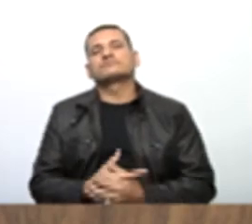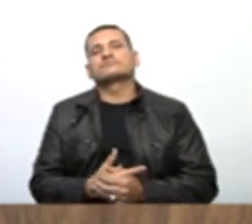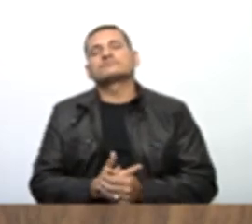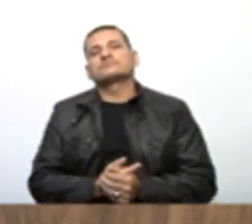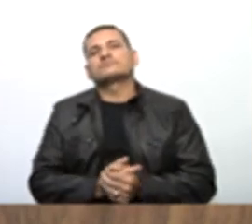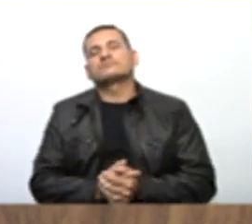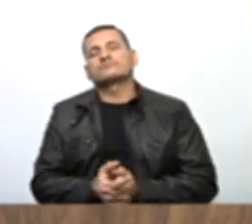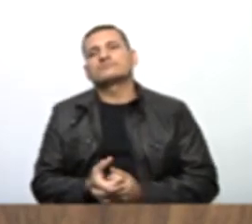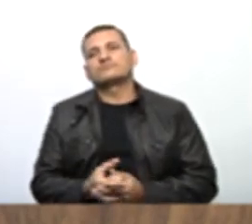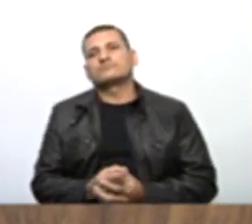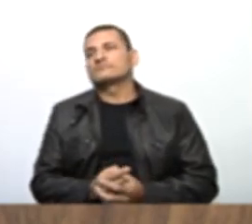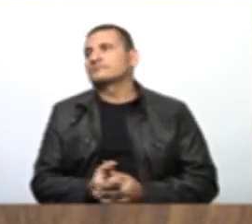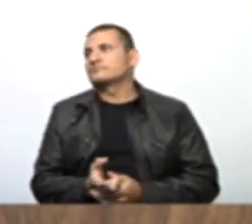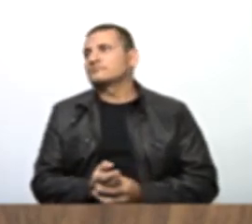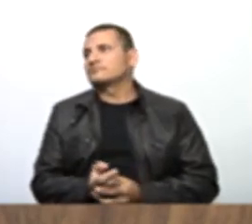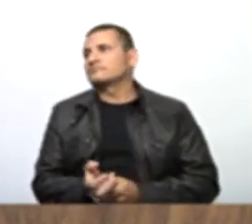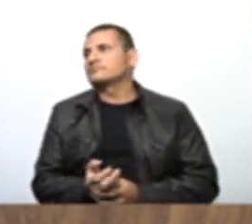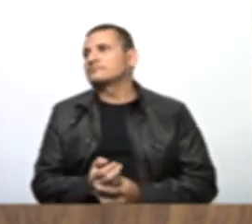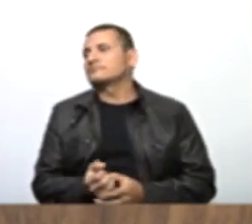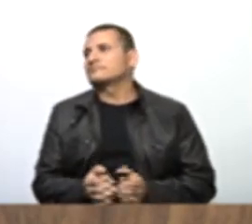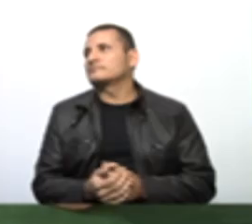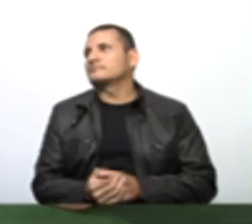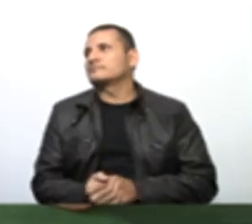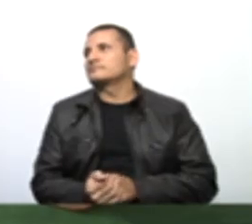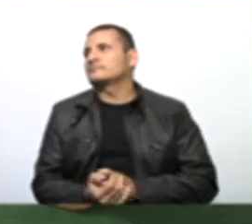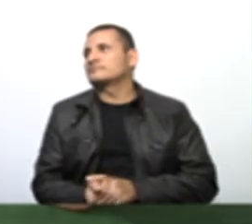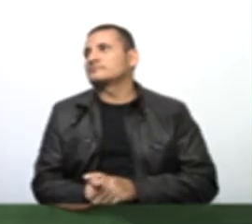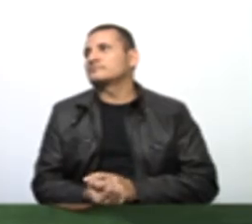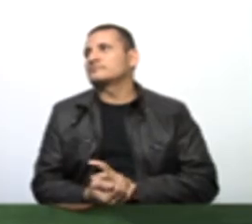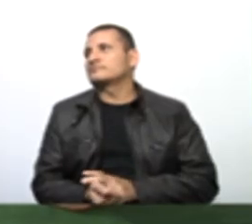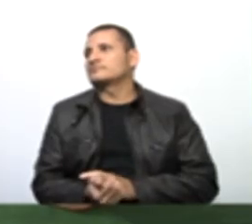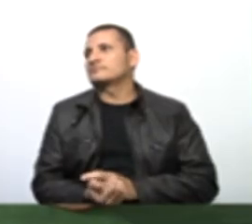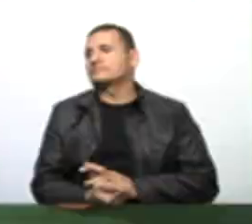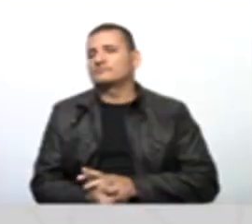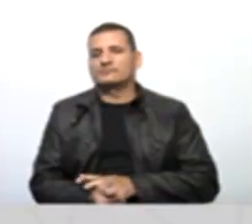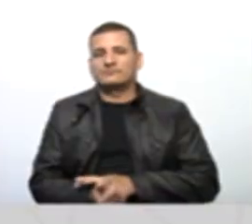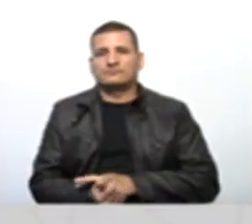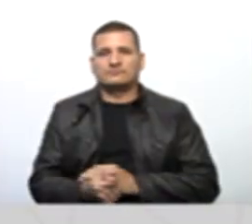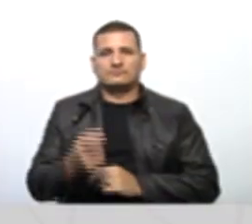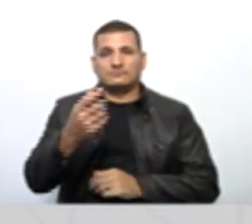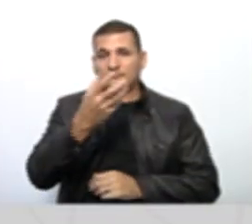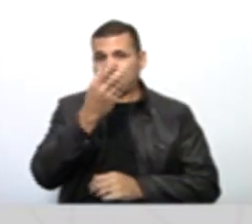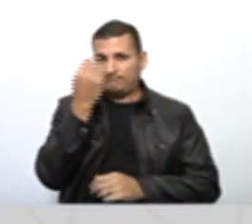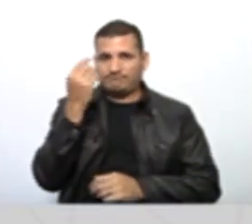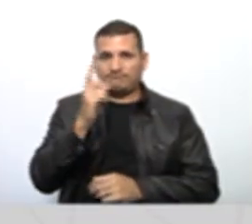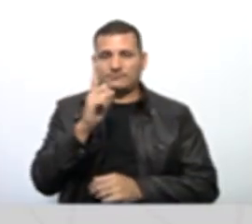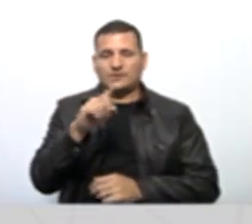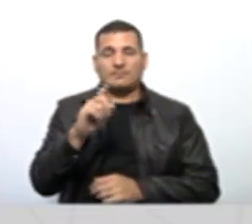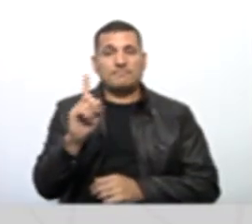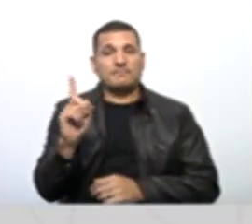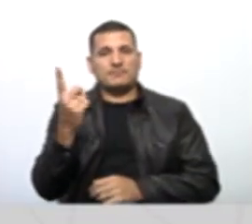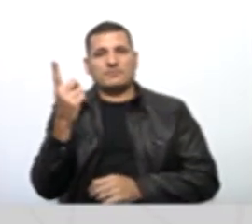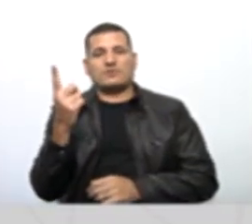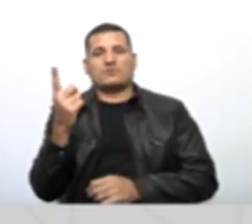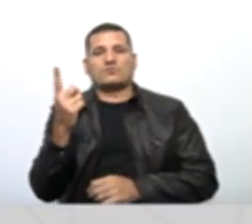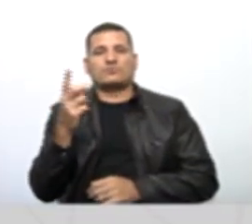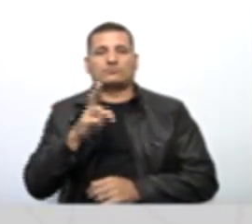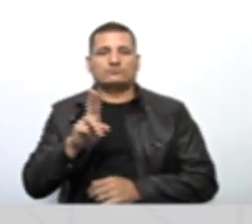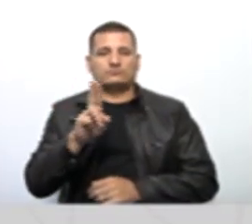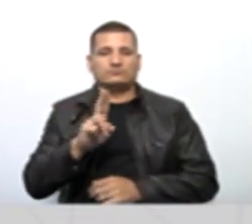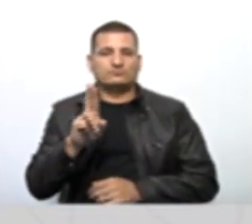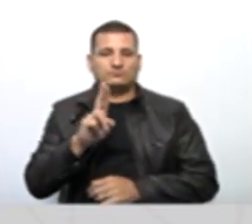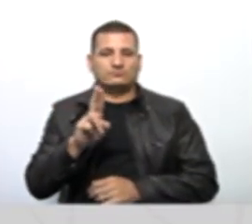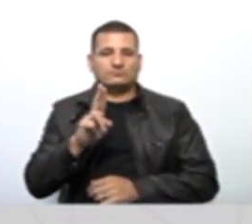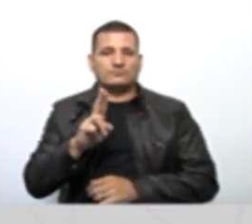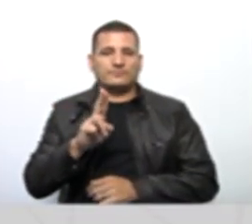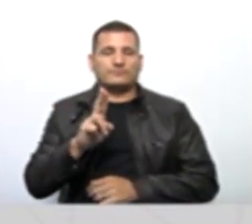isso eu a deixar esquecer que é o o primeiro carro que foi utilizado e não é o mais utilizado talvez o aluno deve